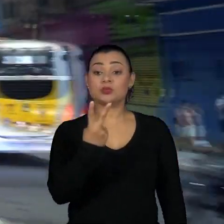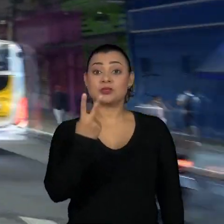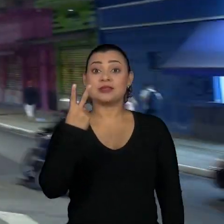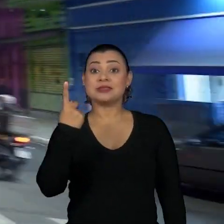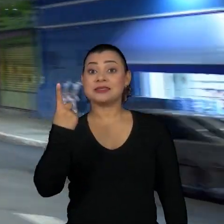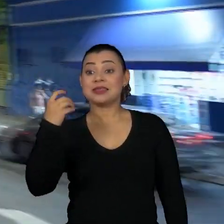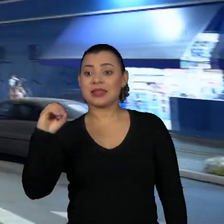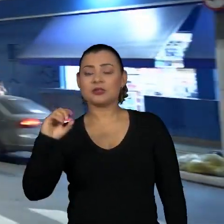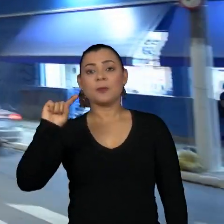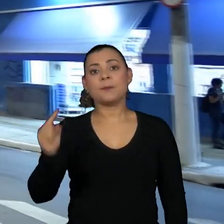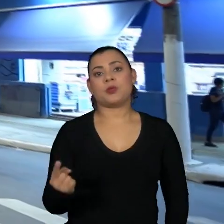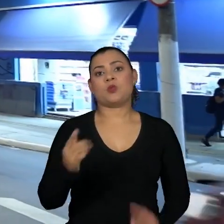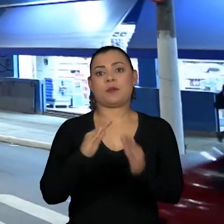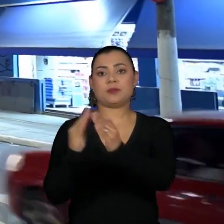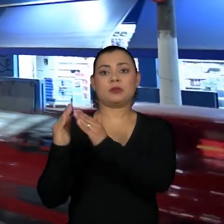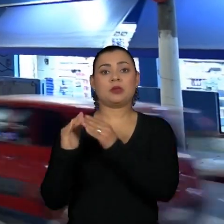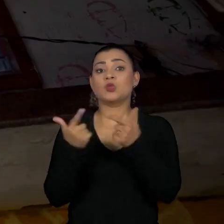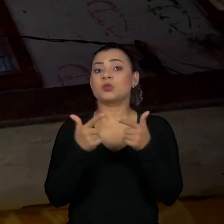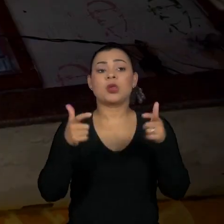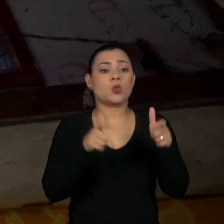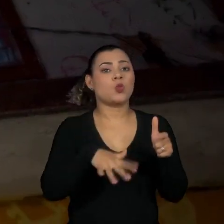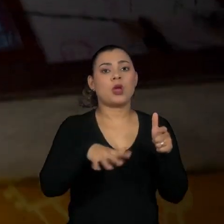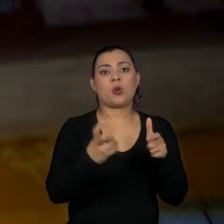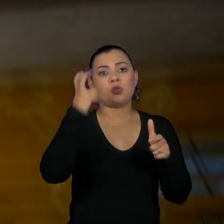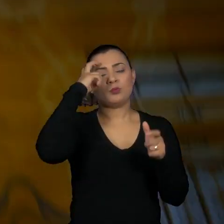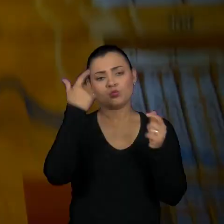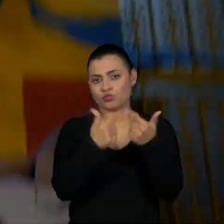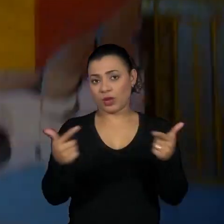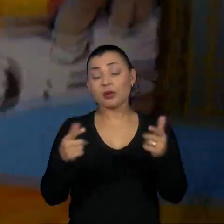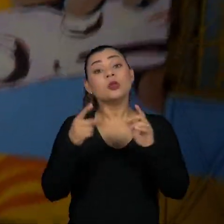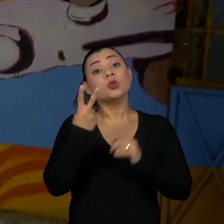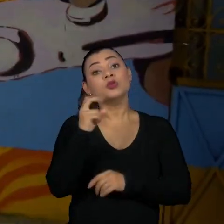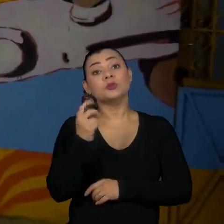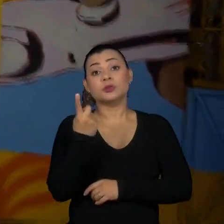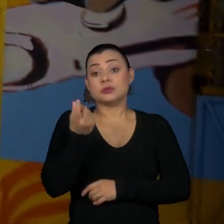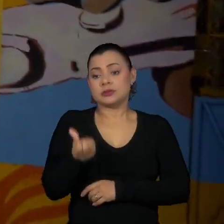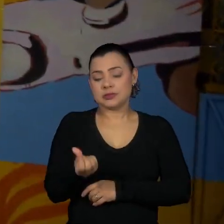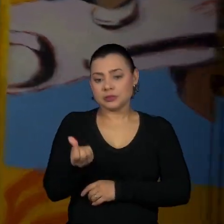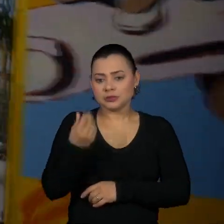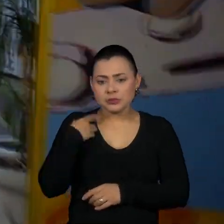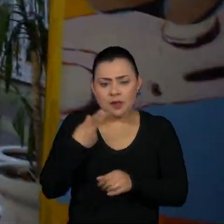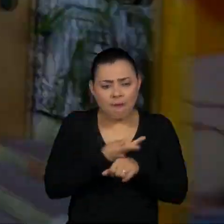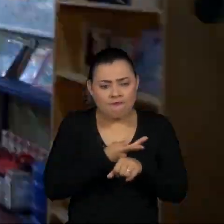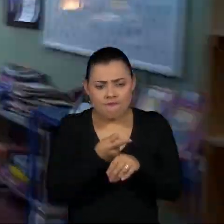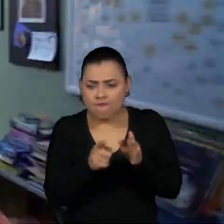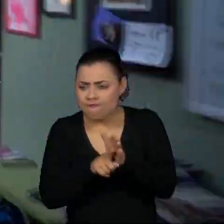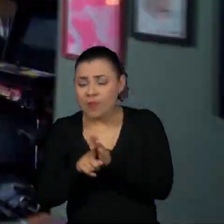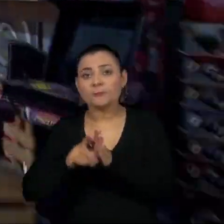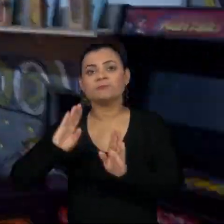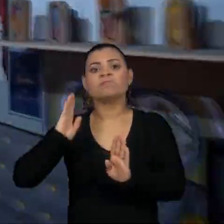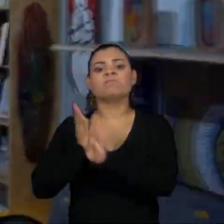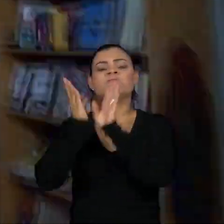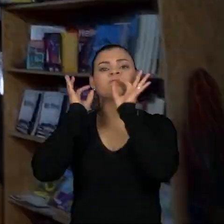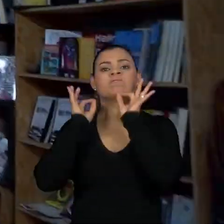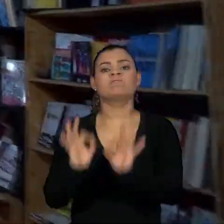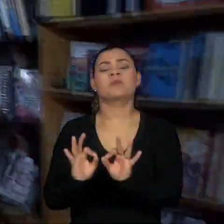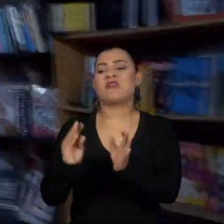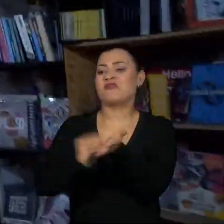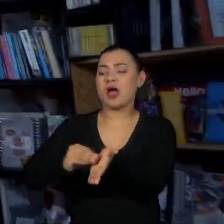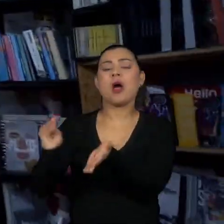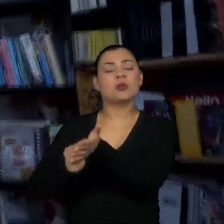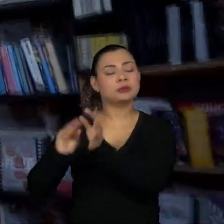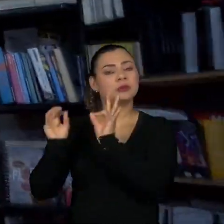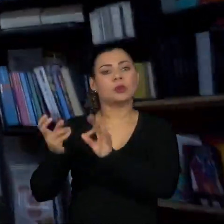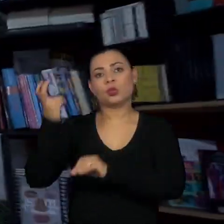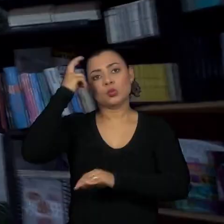habitantes e nenhum espaço cultural. Em 2016, a gente fez um mapeamento desse processo e viu a escassez de espaços